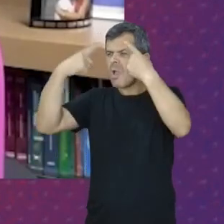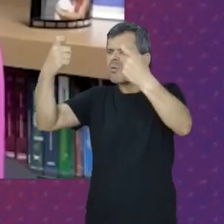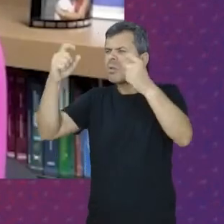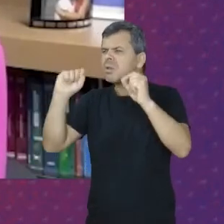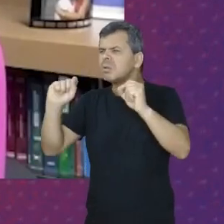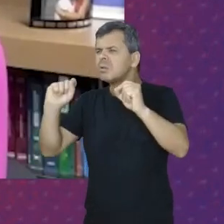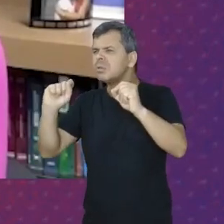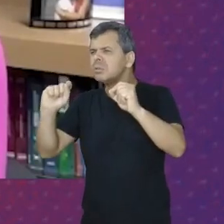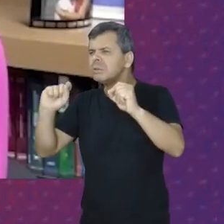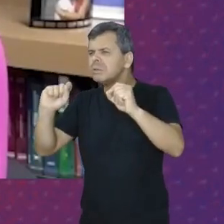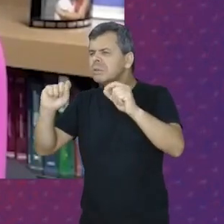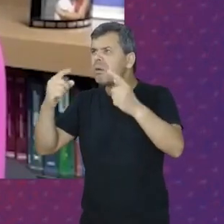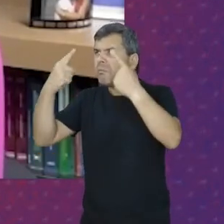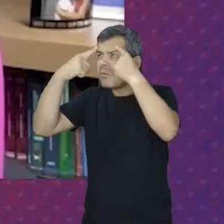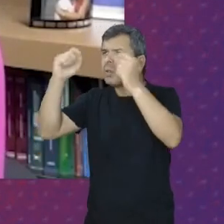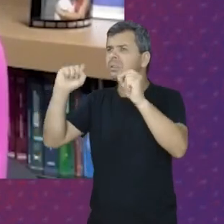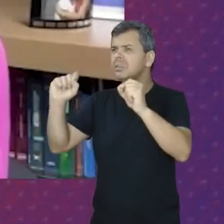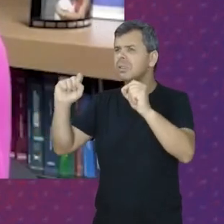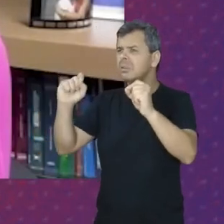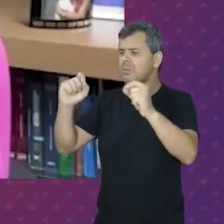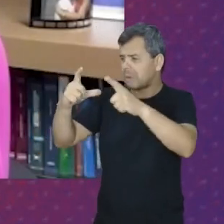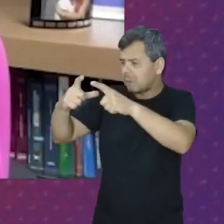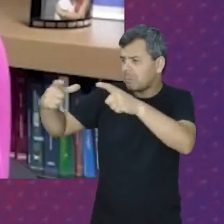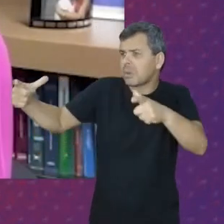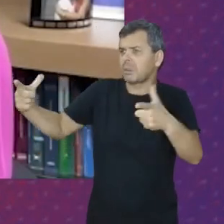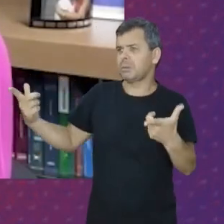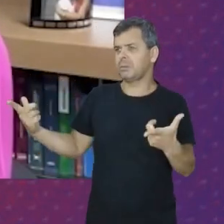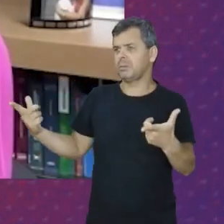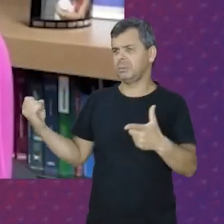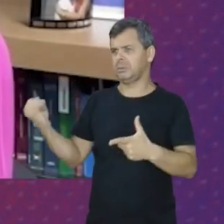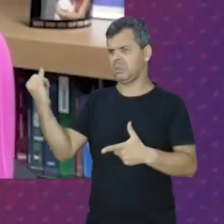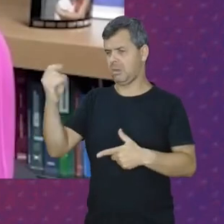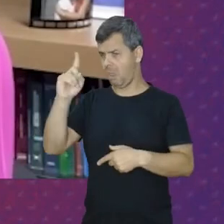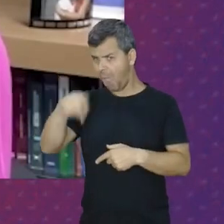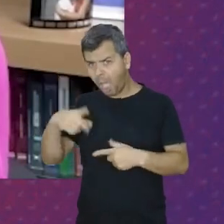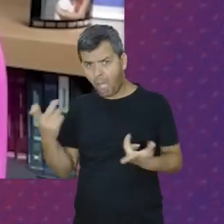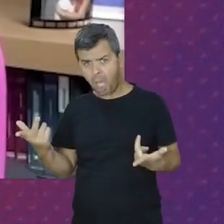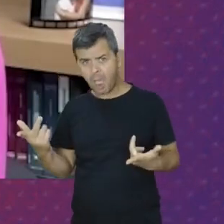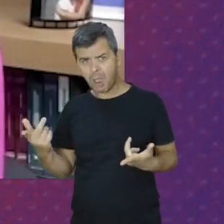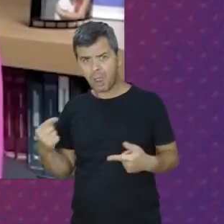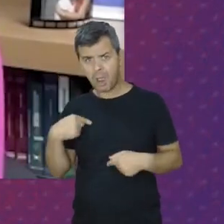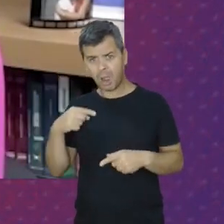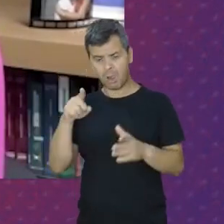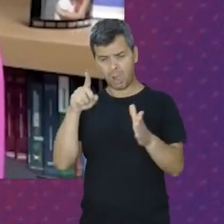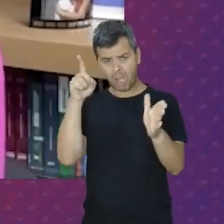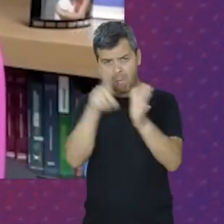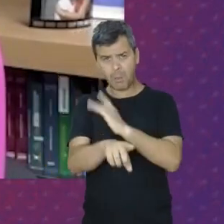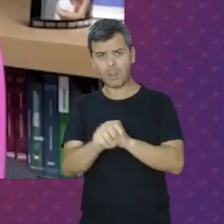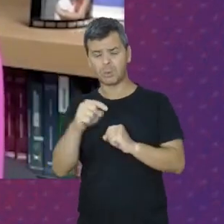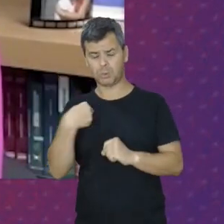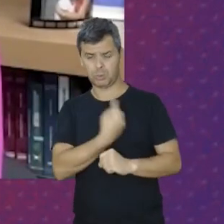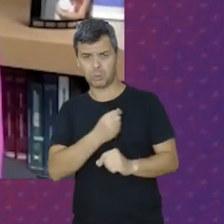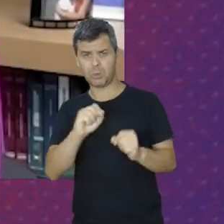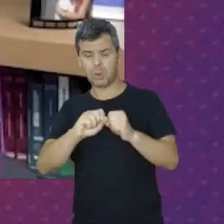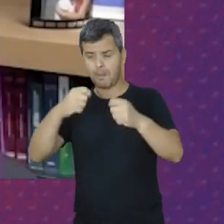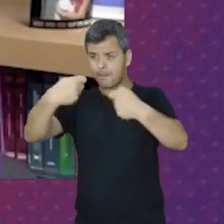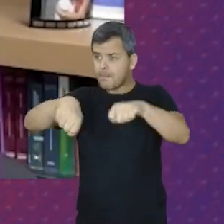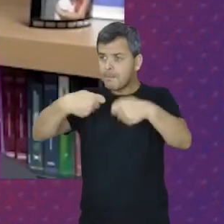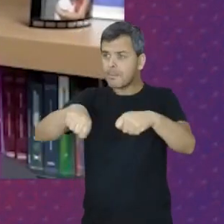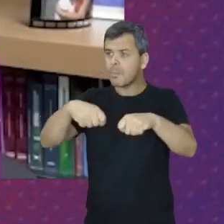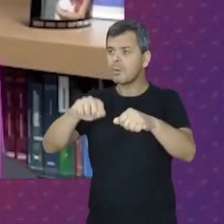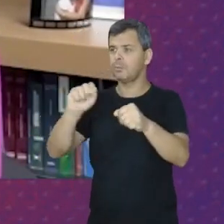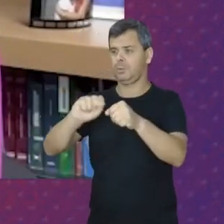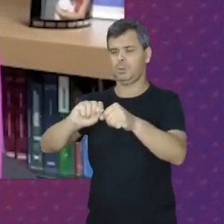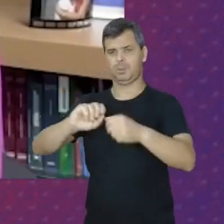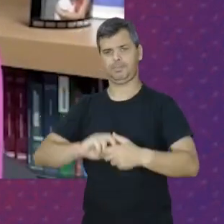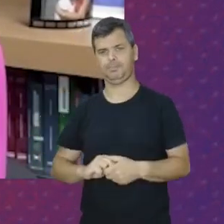violências tão mais emblemáticas, será? Então, essa é uma pergunta que a gente precisa se